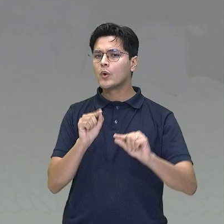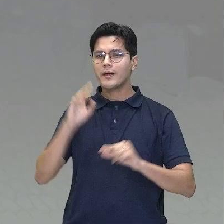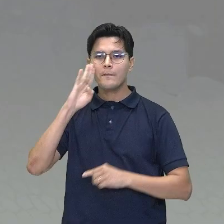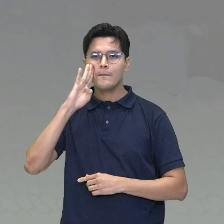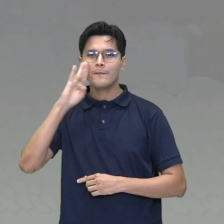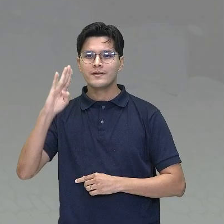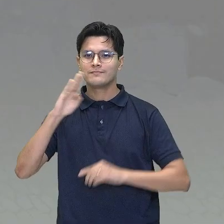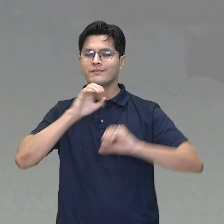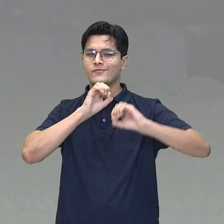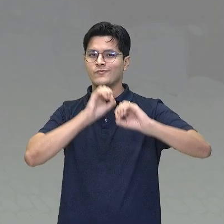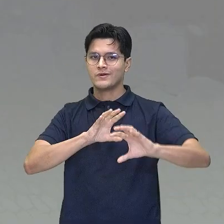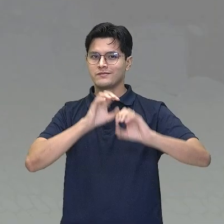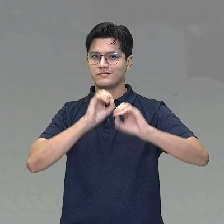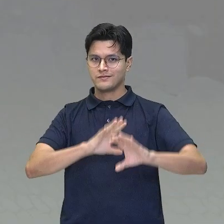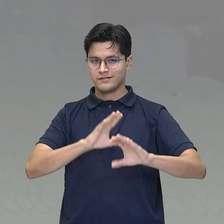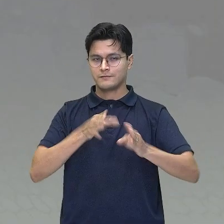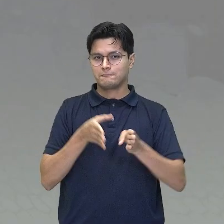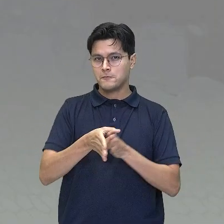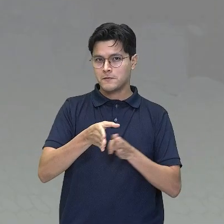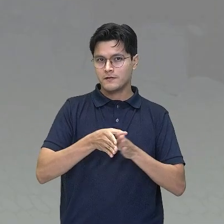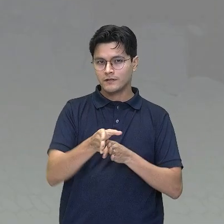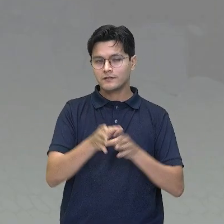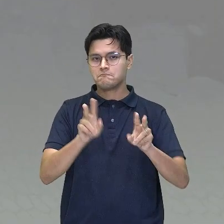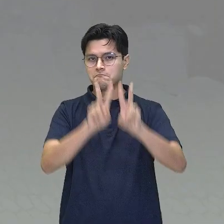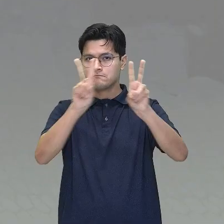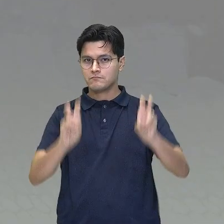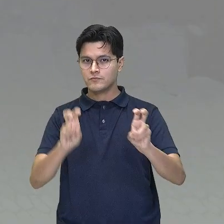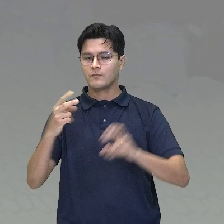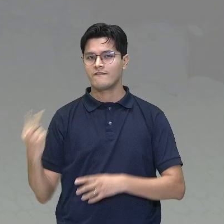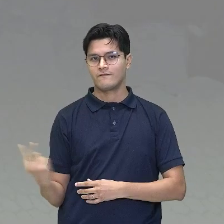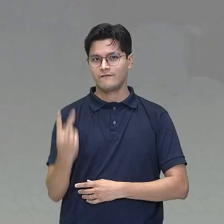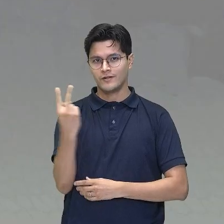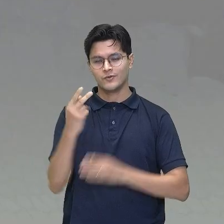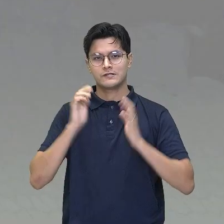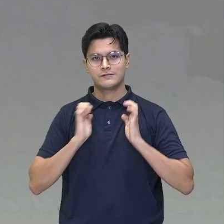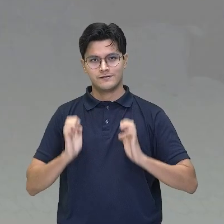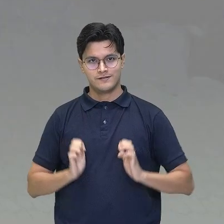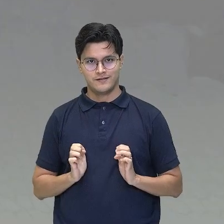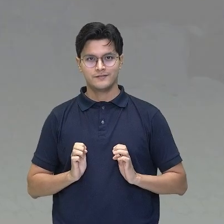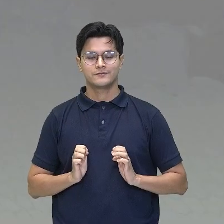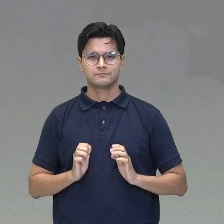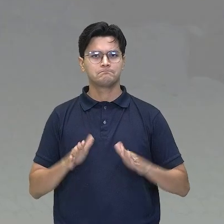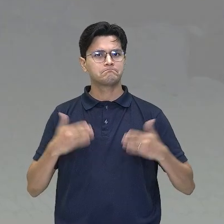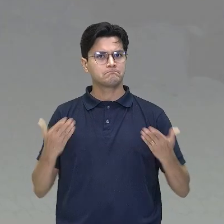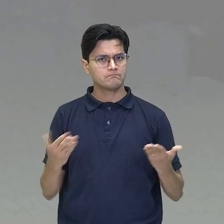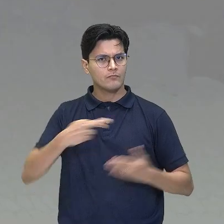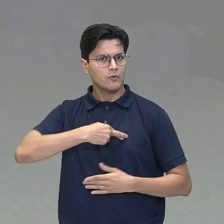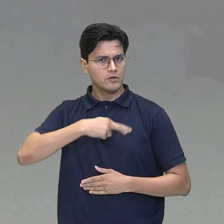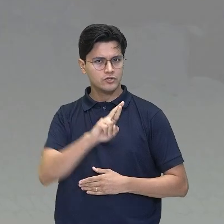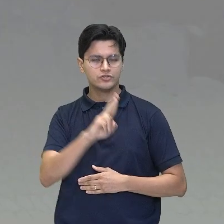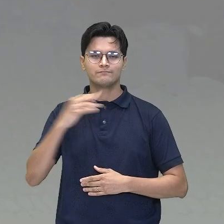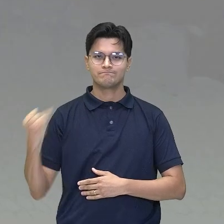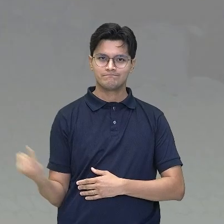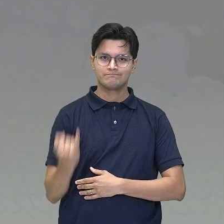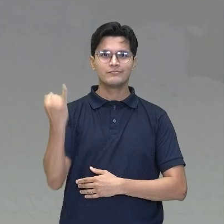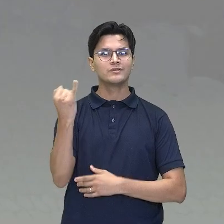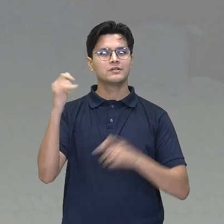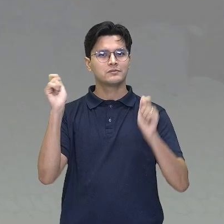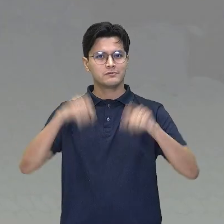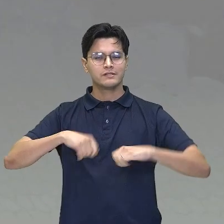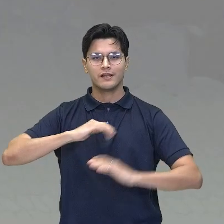transmissores de noções e valores éticos na vida de uma pessoa. Olha como a religião é importante na formação